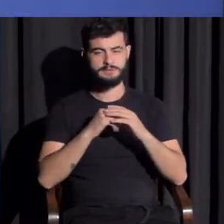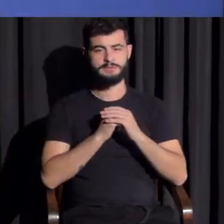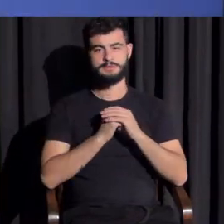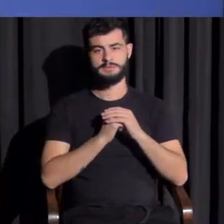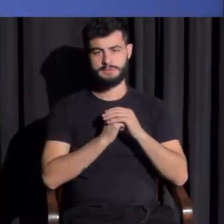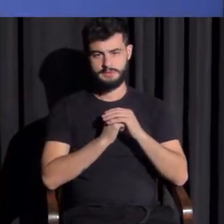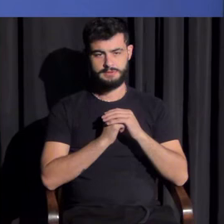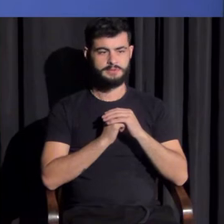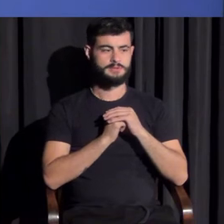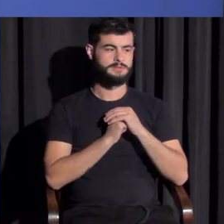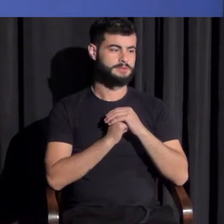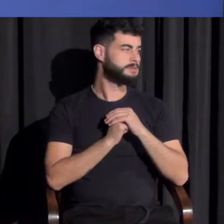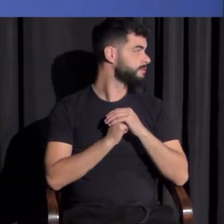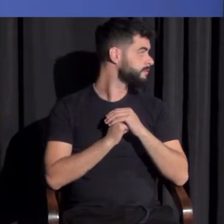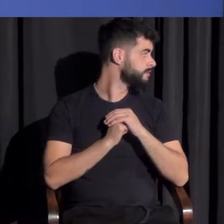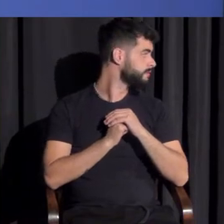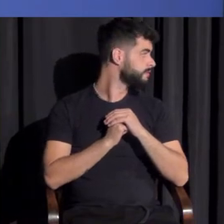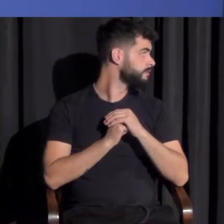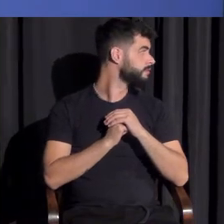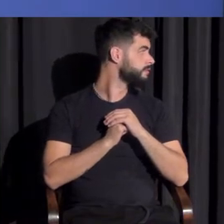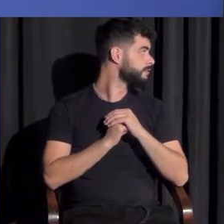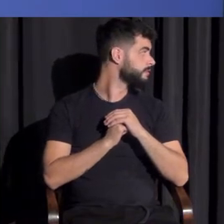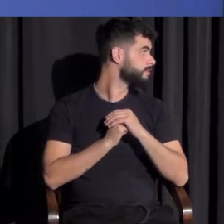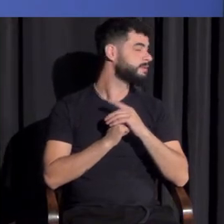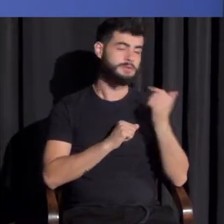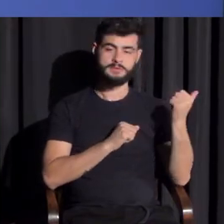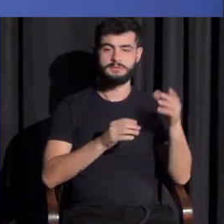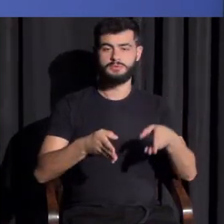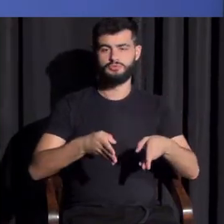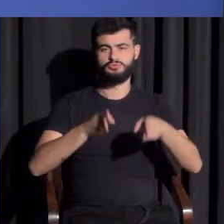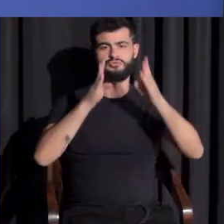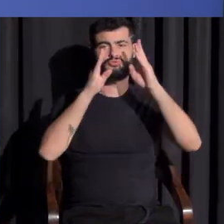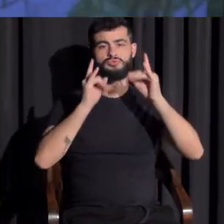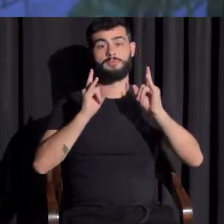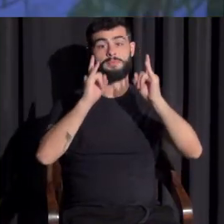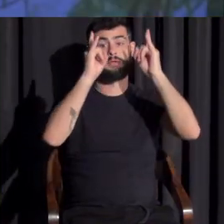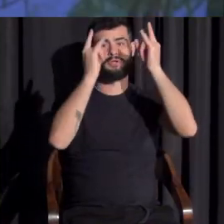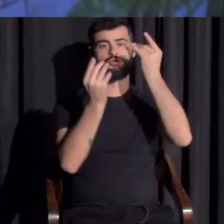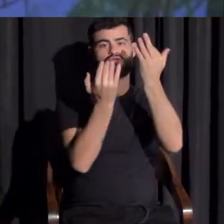E os prédios, e o prédio aqui pegando fogo.